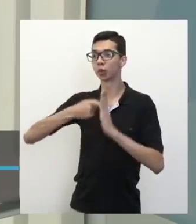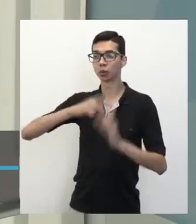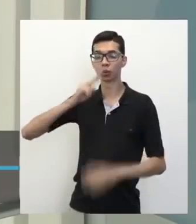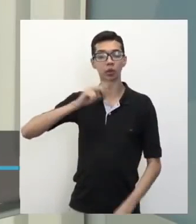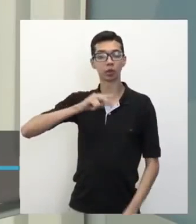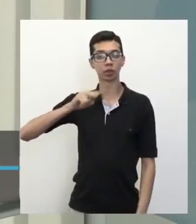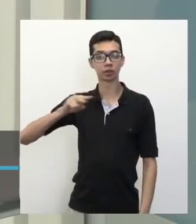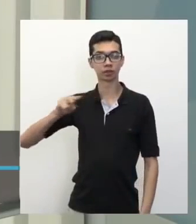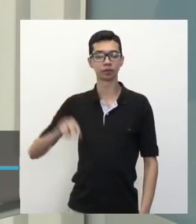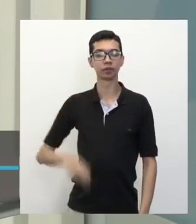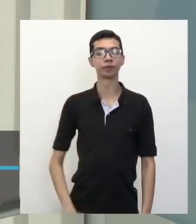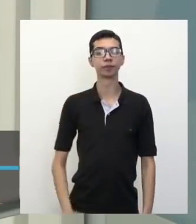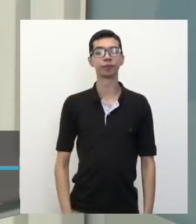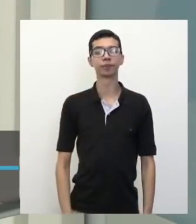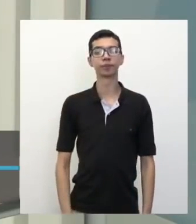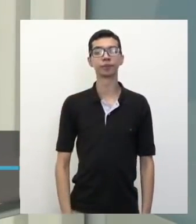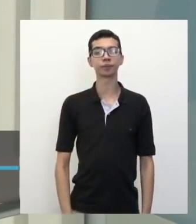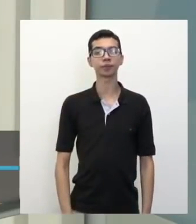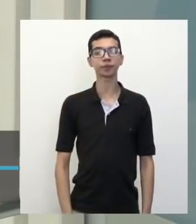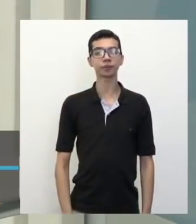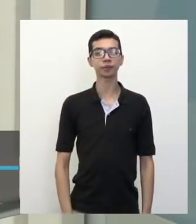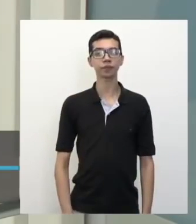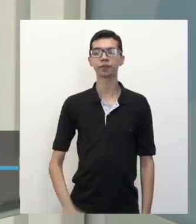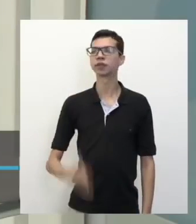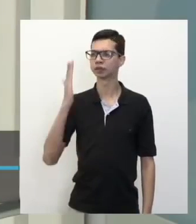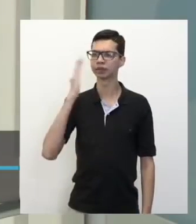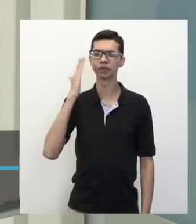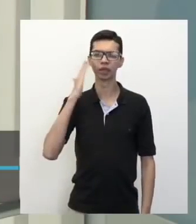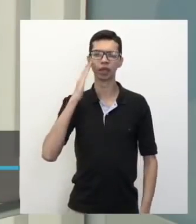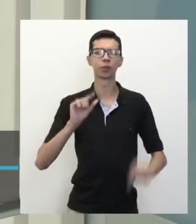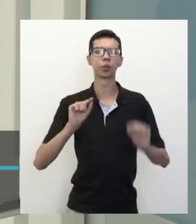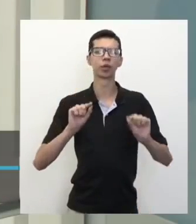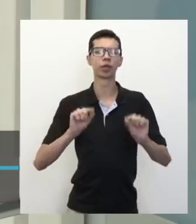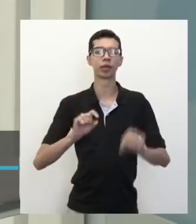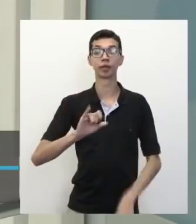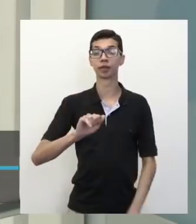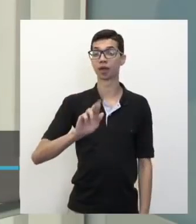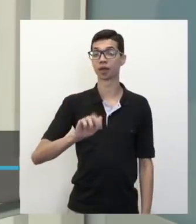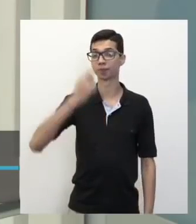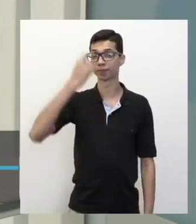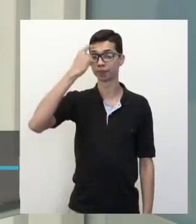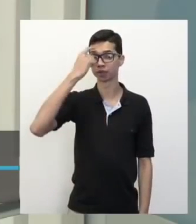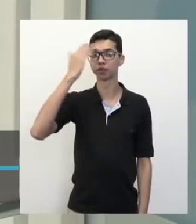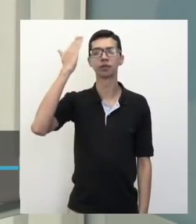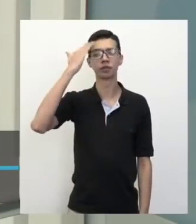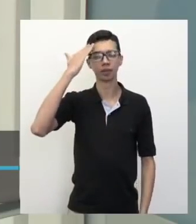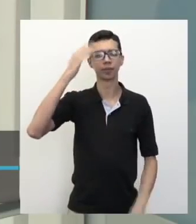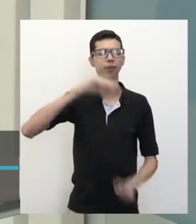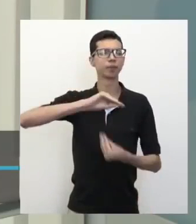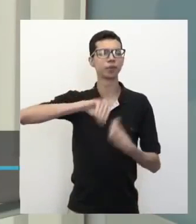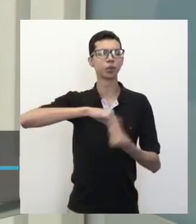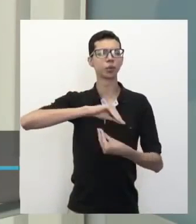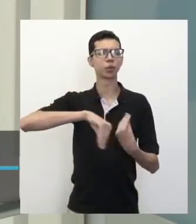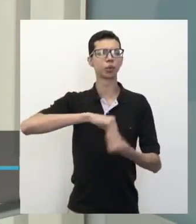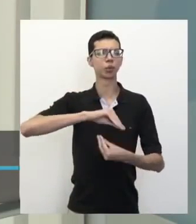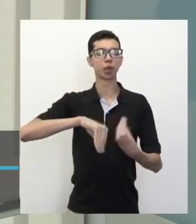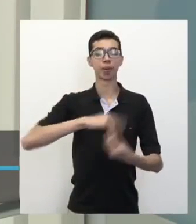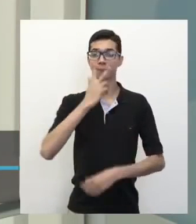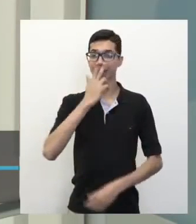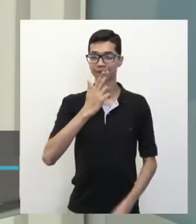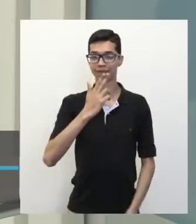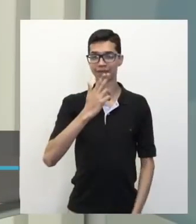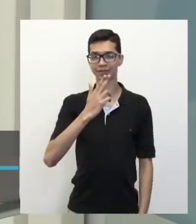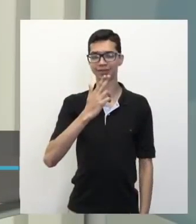Ele fala, inclusive ele sabe o que a Yara está pensando, né? Mistura um pouquinho a fala do